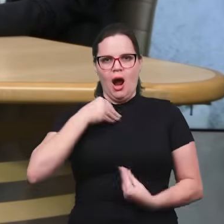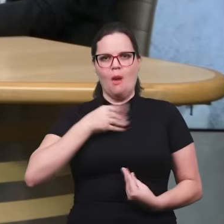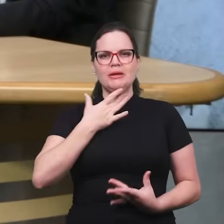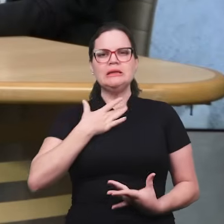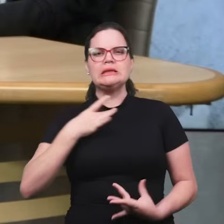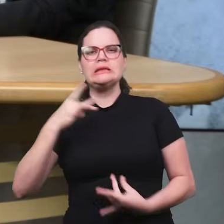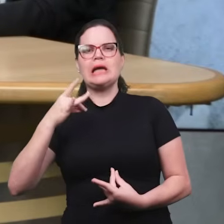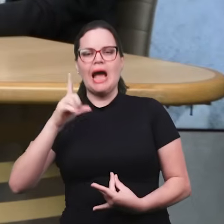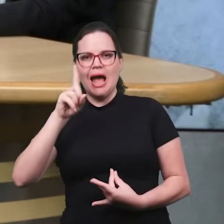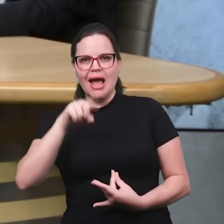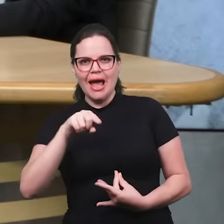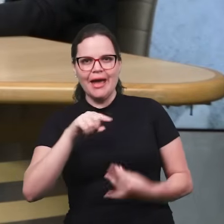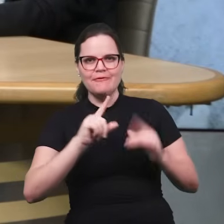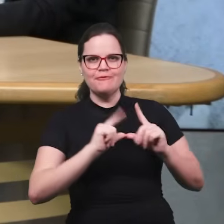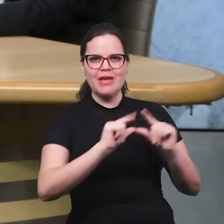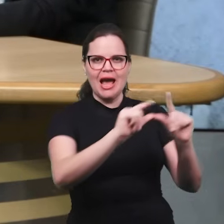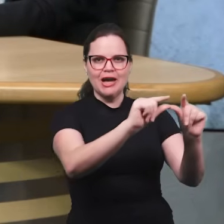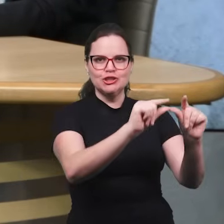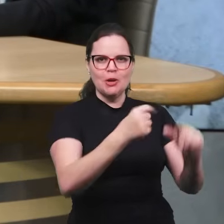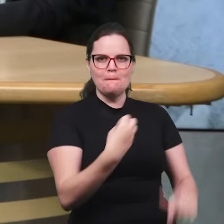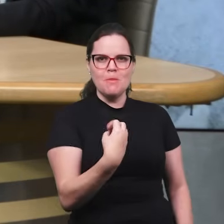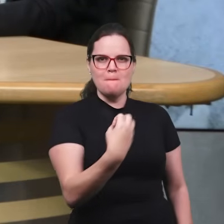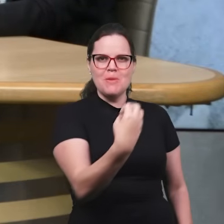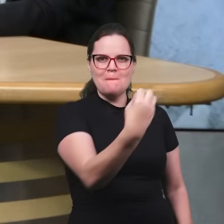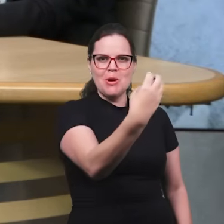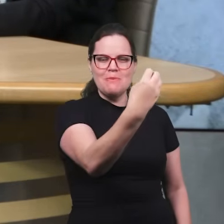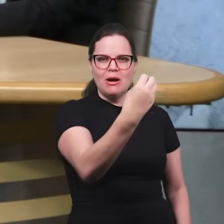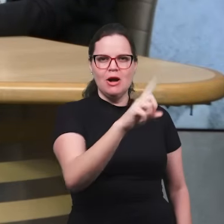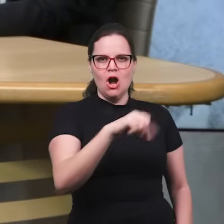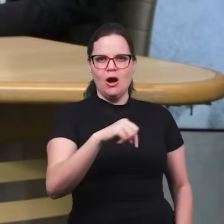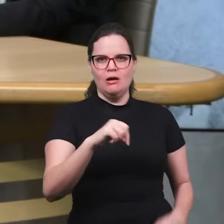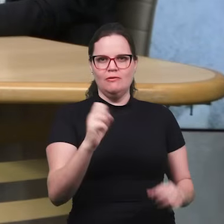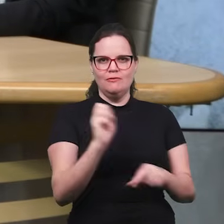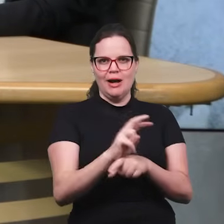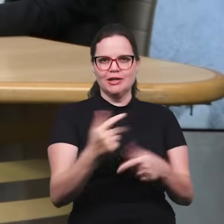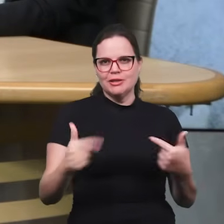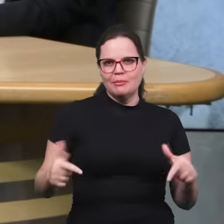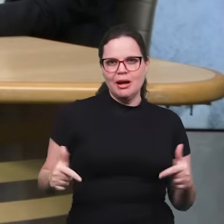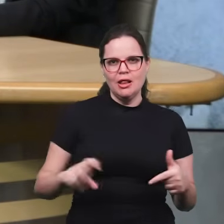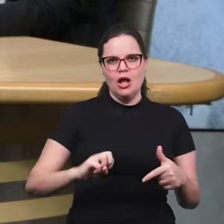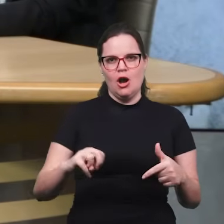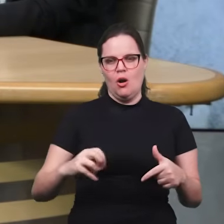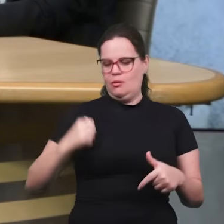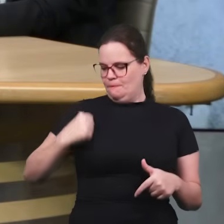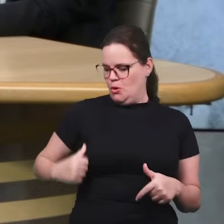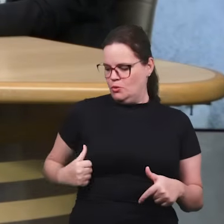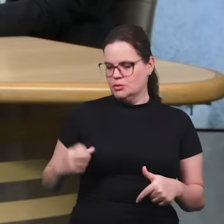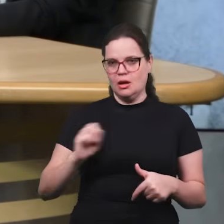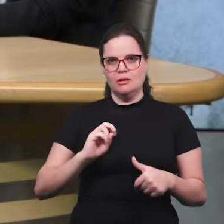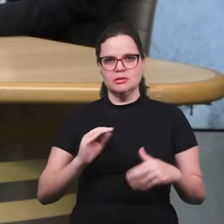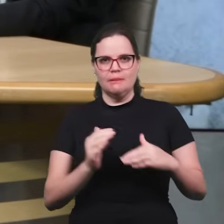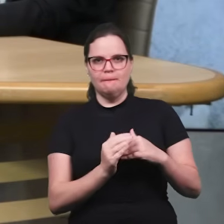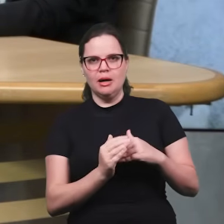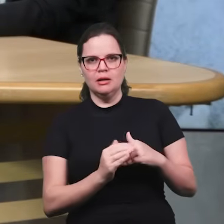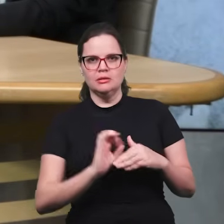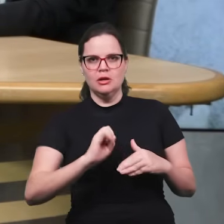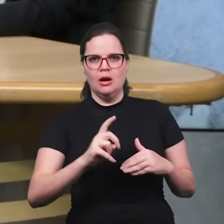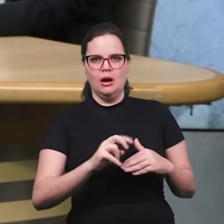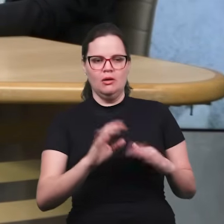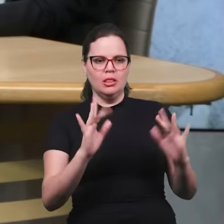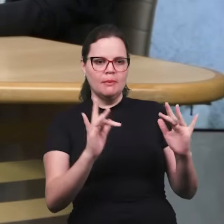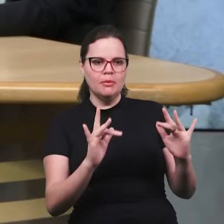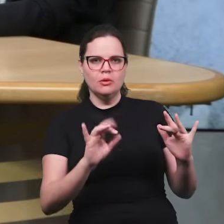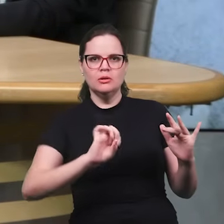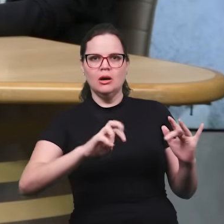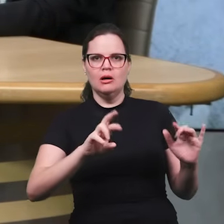ser preenchida com um bom emprego, com uma roupa, com um sapato, com uma bolsa, com um relacionamento.